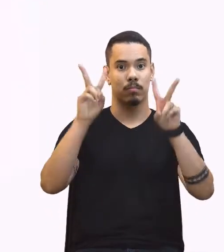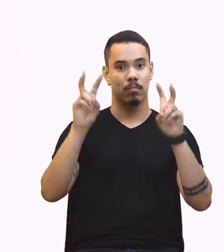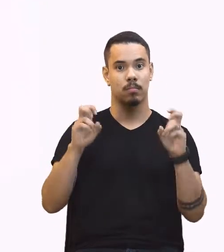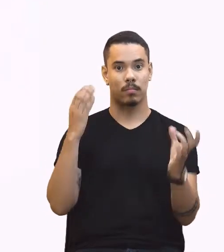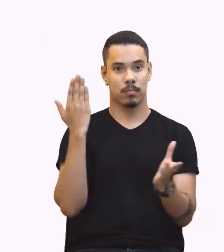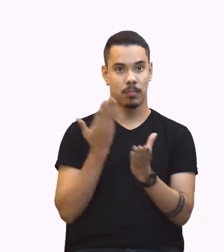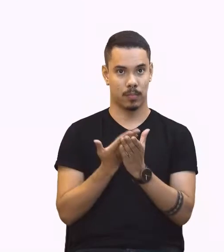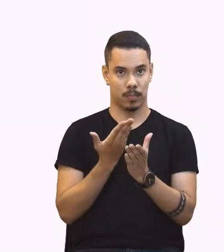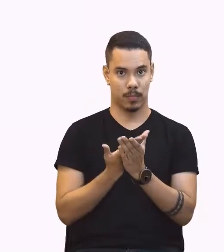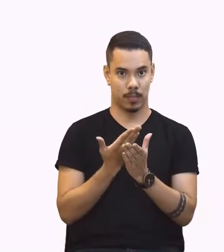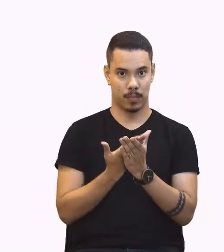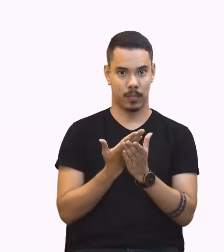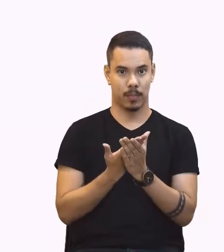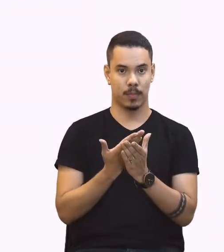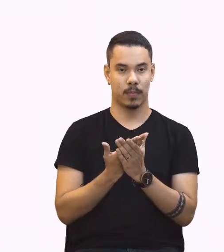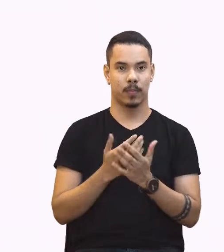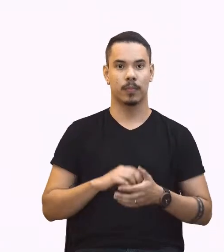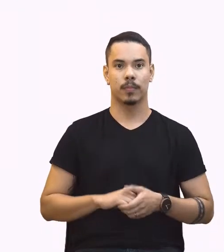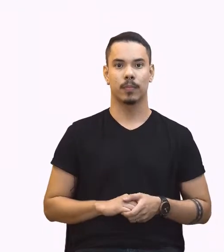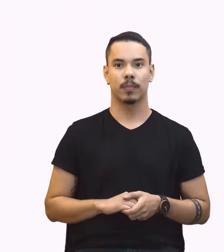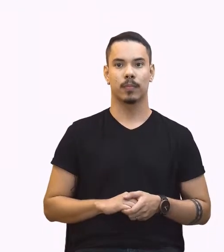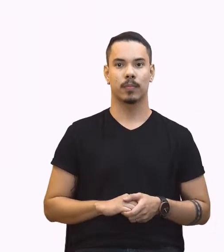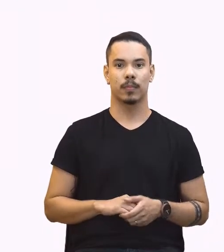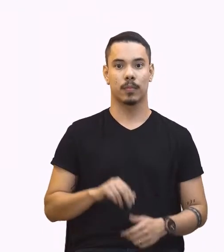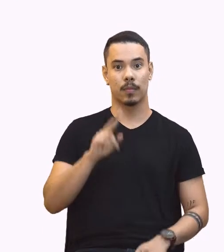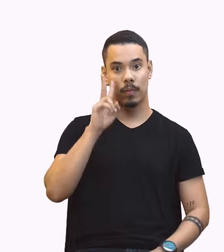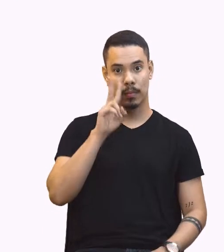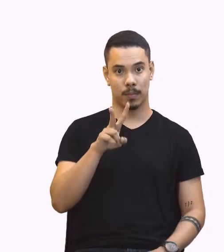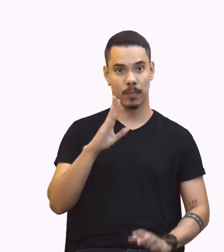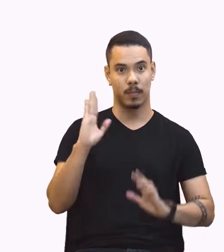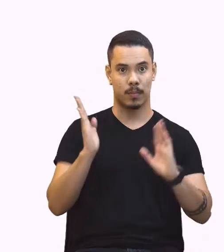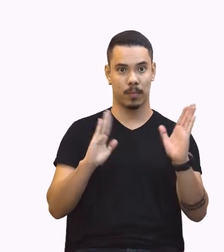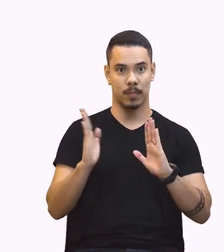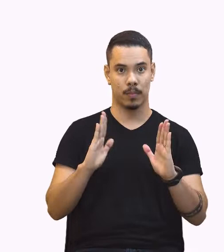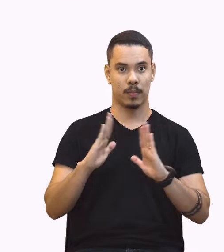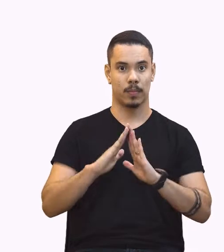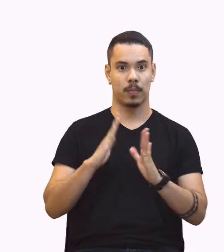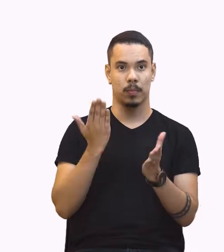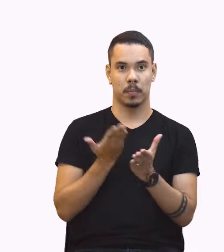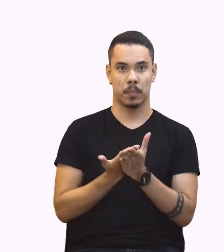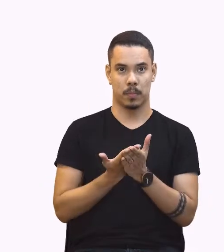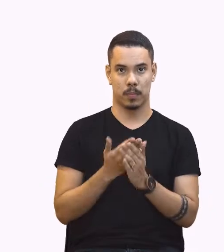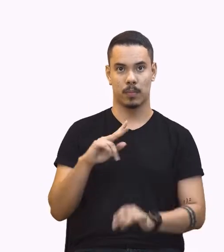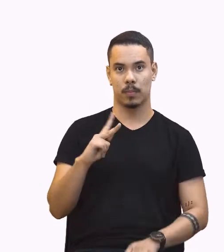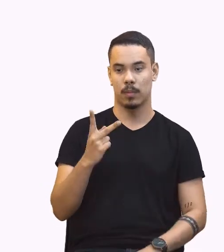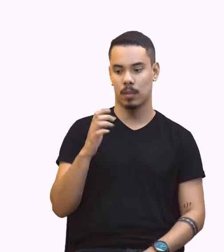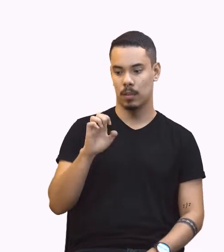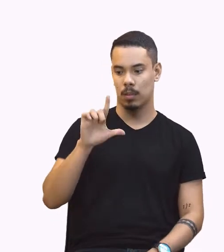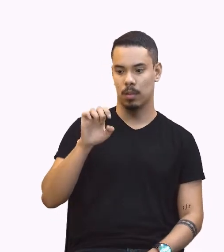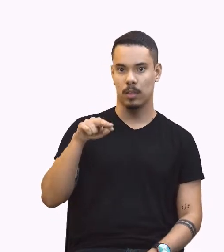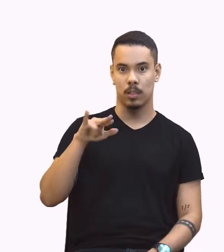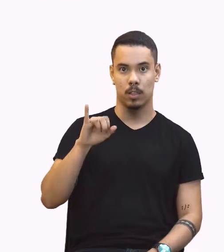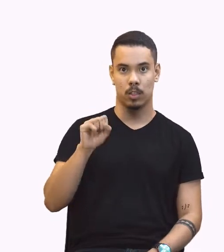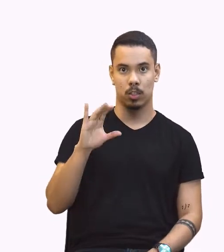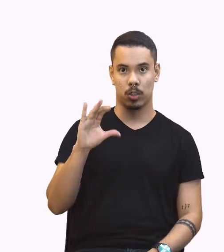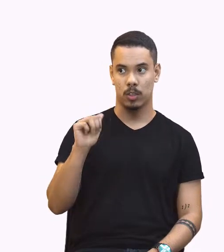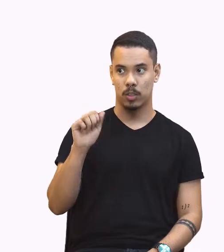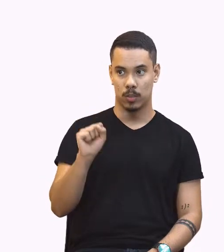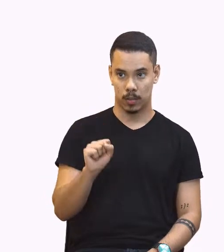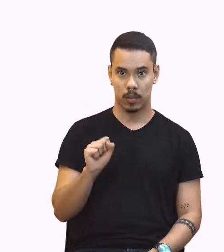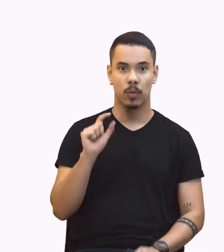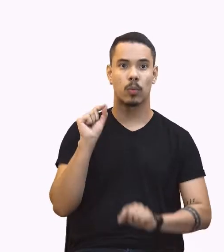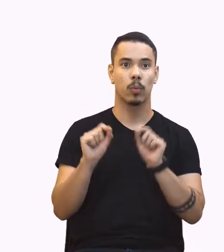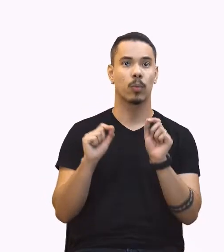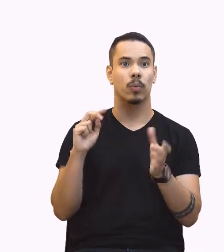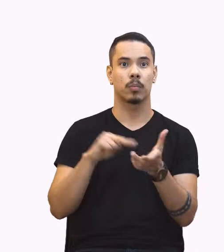Vamos lá. Vamos ver o período das escolas helenísticas. O que foi o